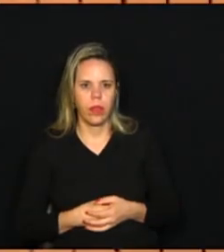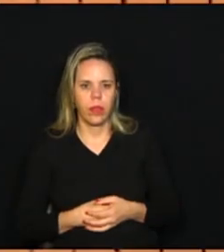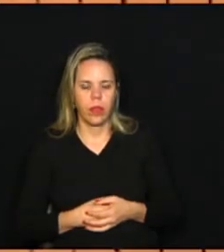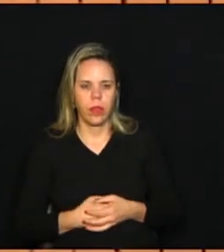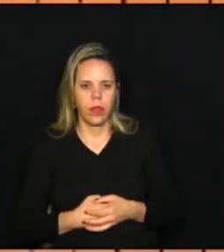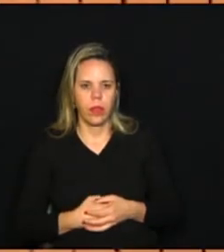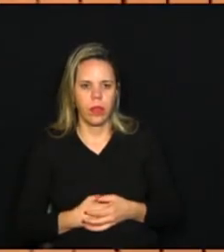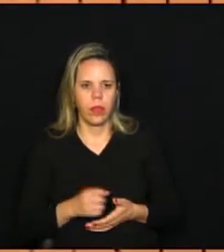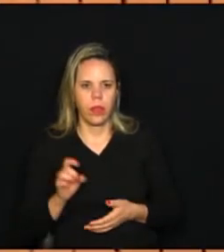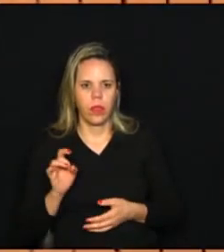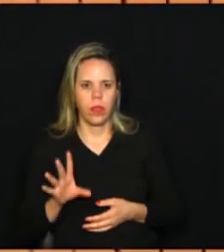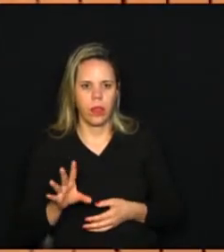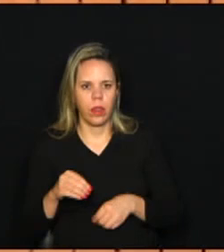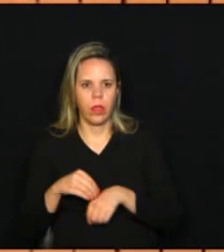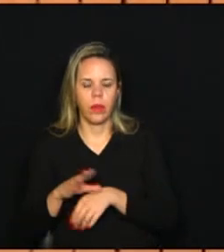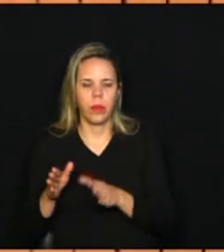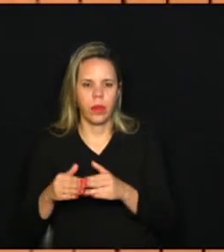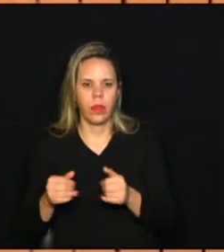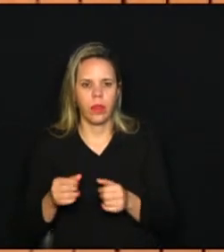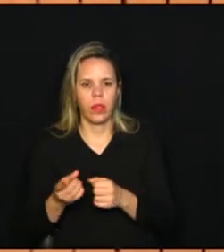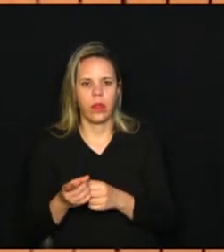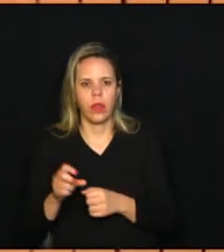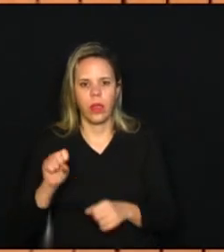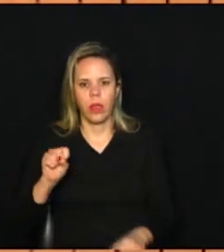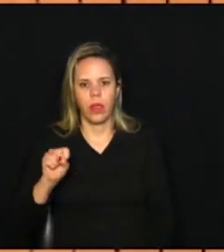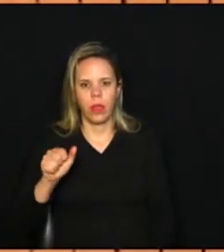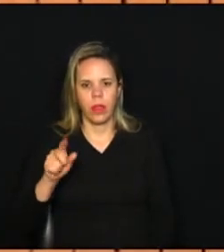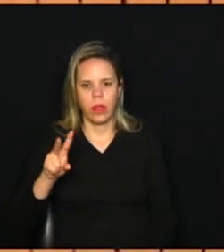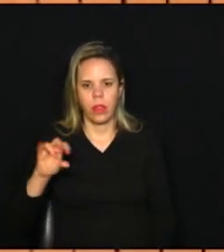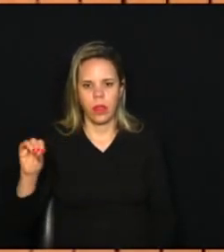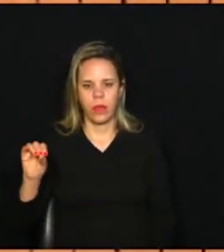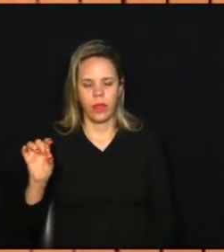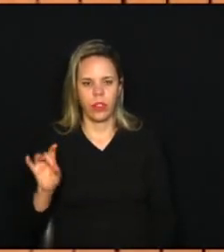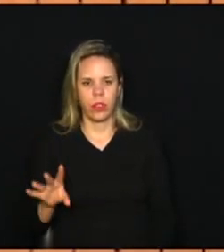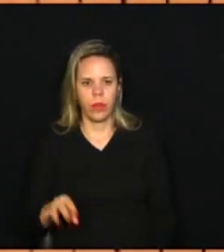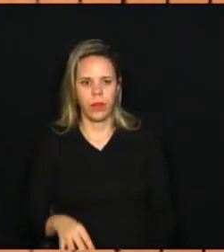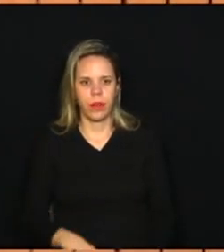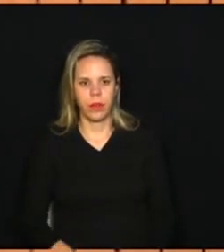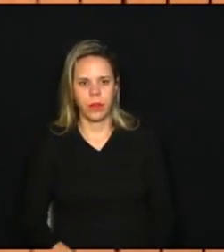eu só vou pedir para o Sávio fazer as suas colocações,